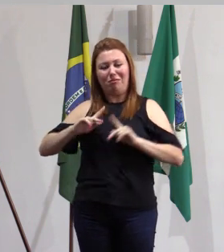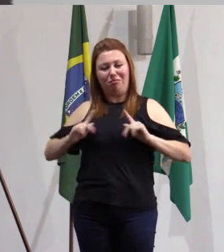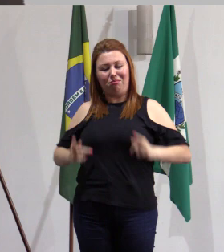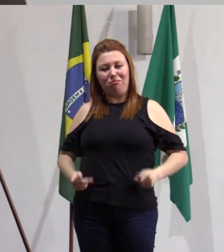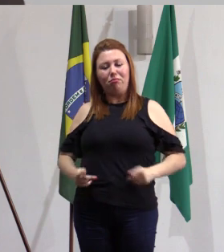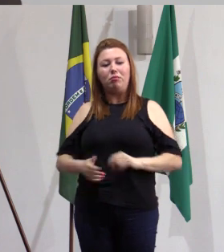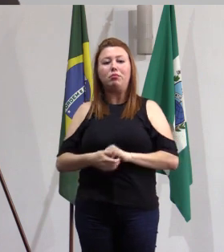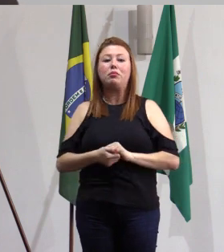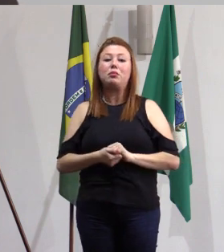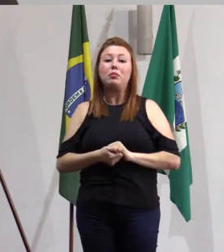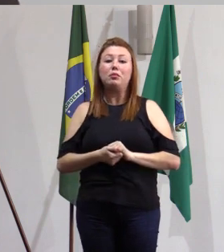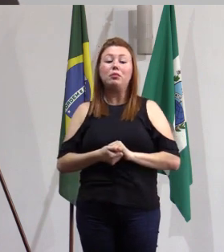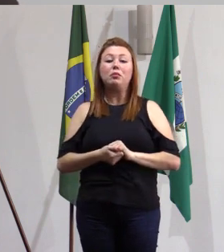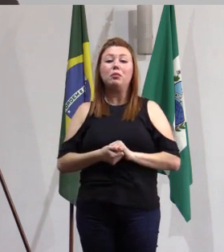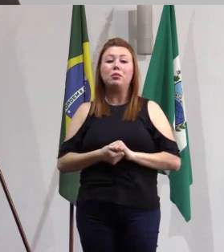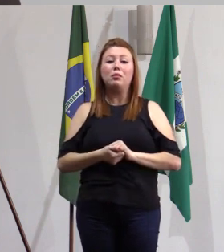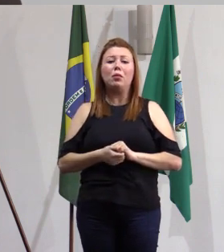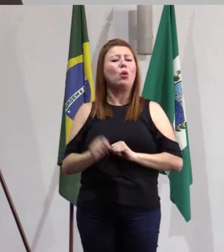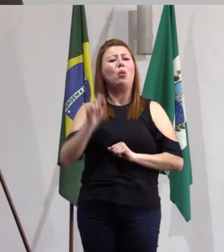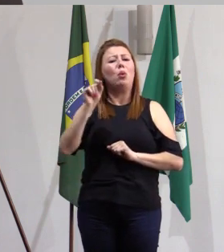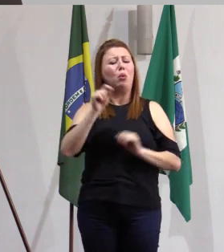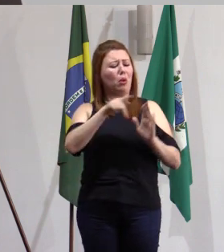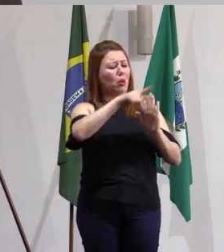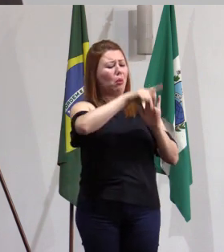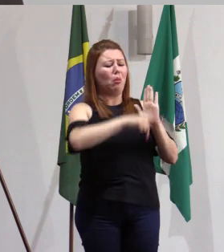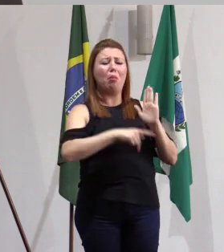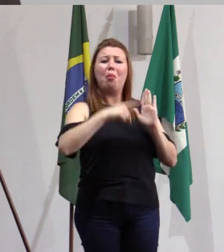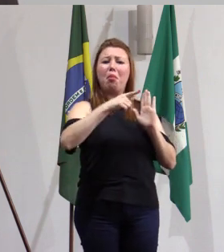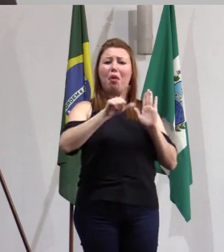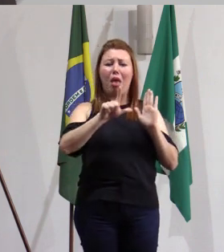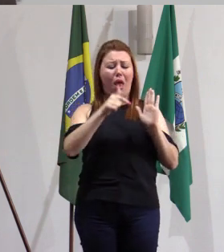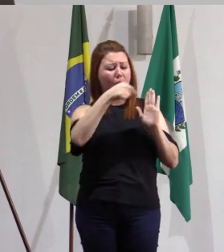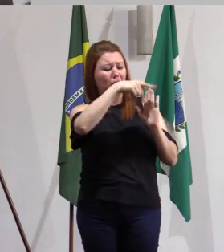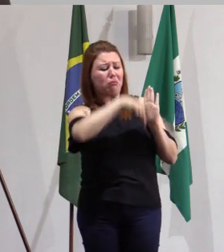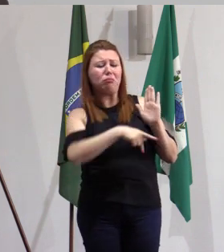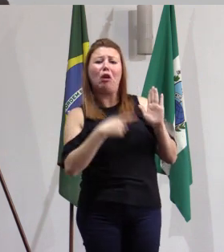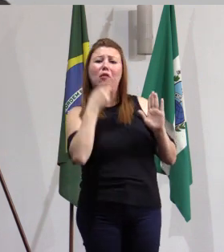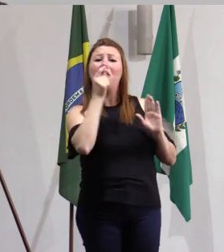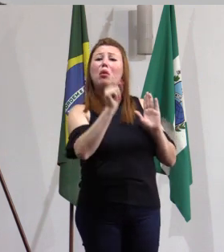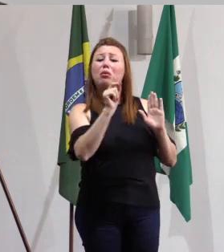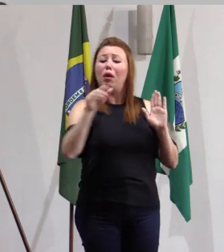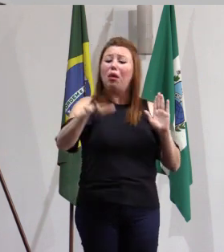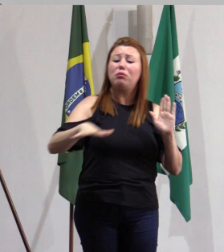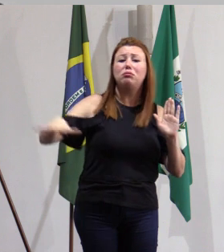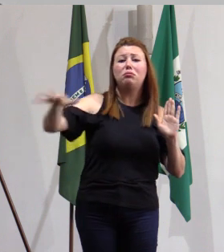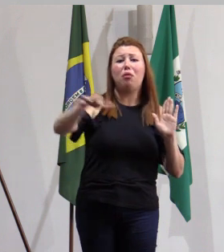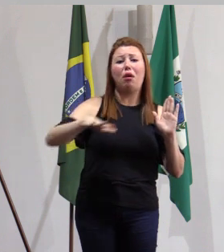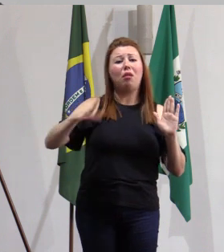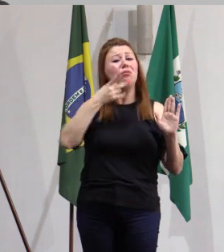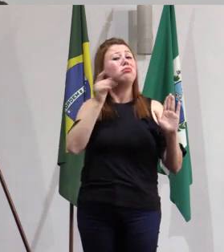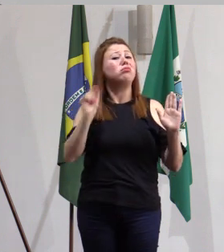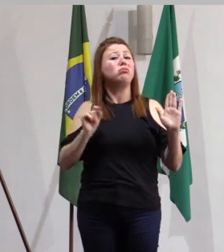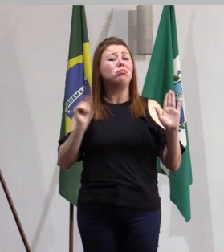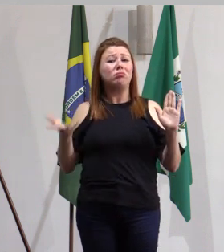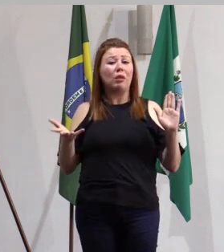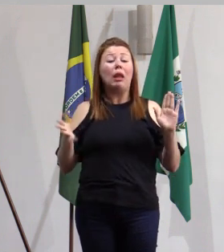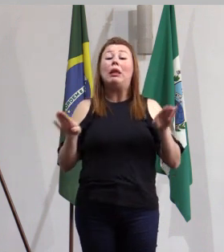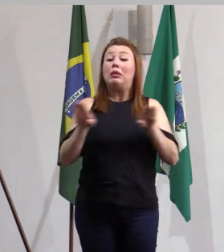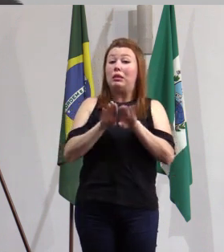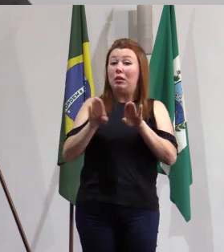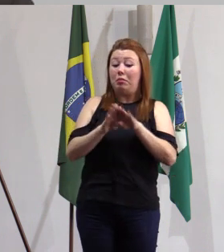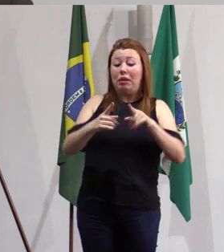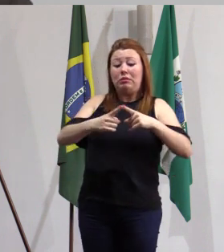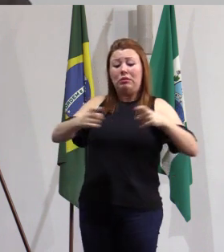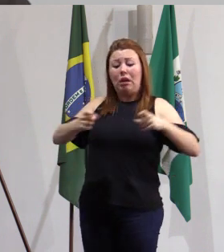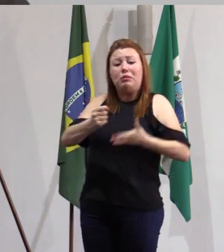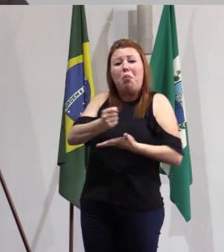O que, que esse projeto diz a essas áreas do saber, como também a das ciências